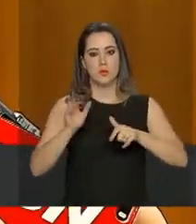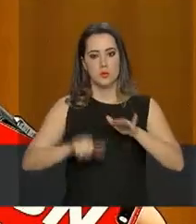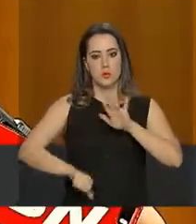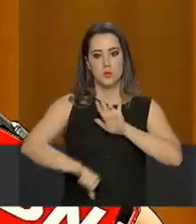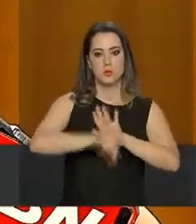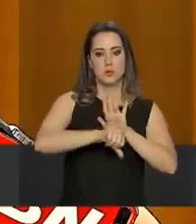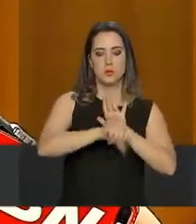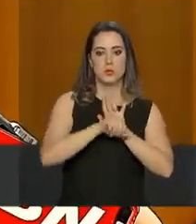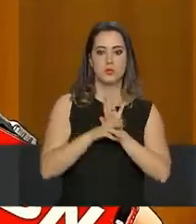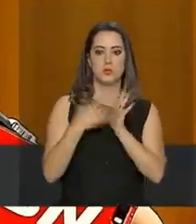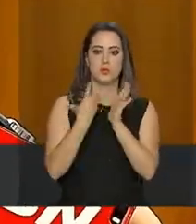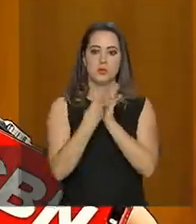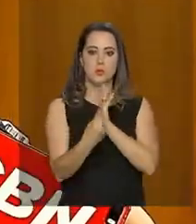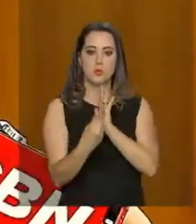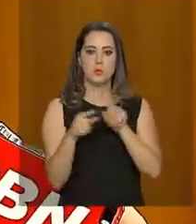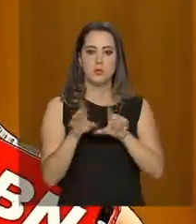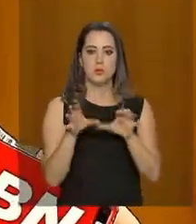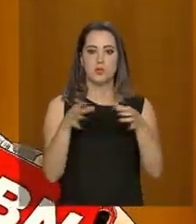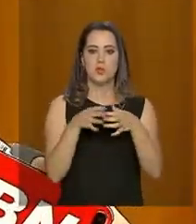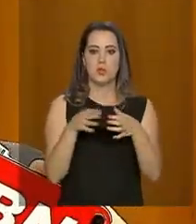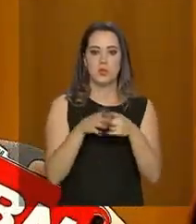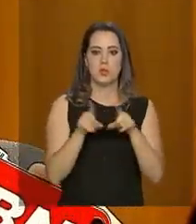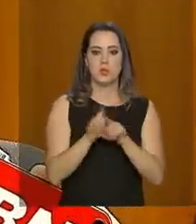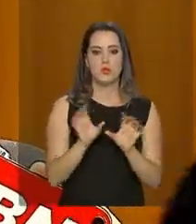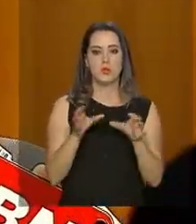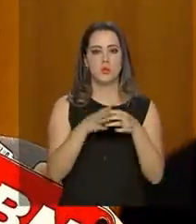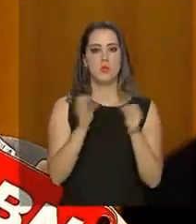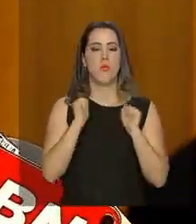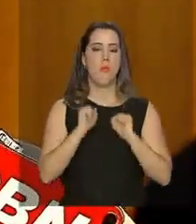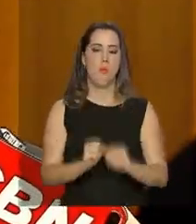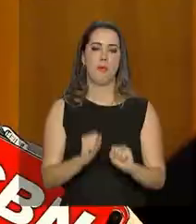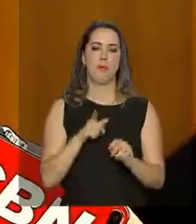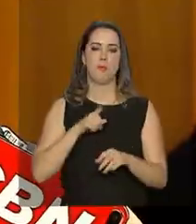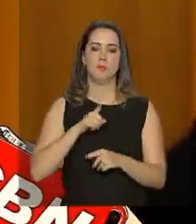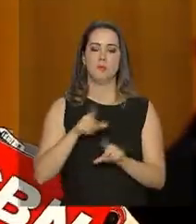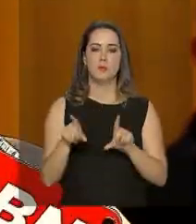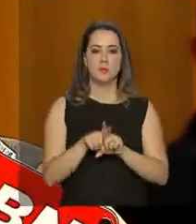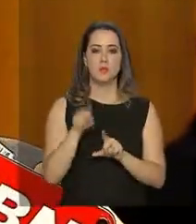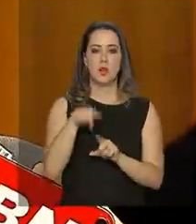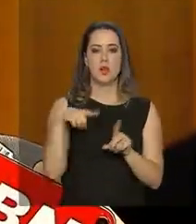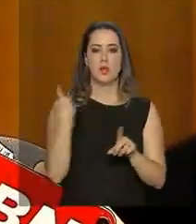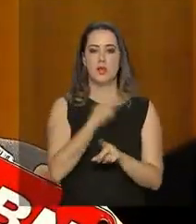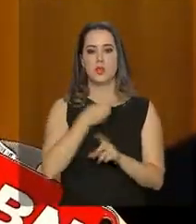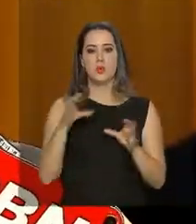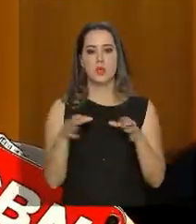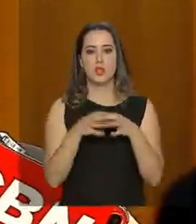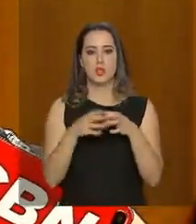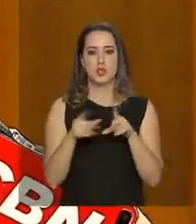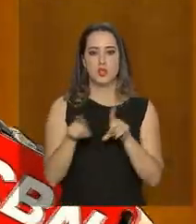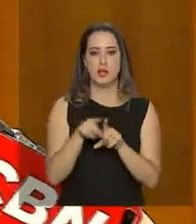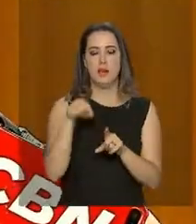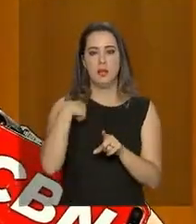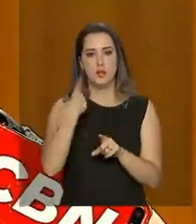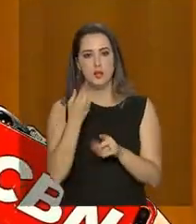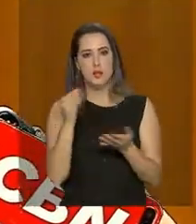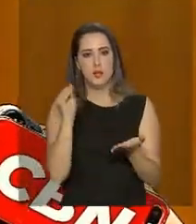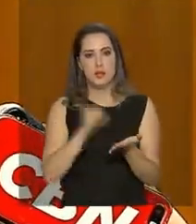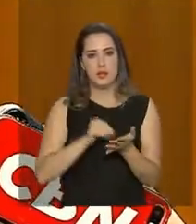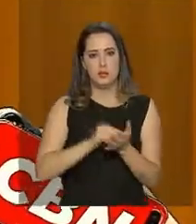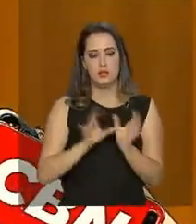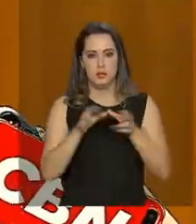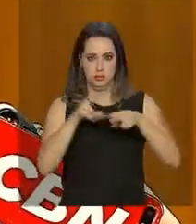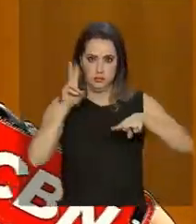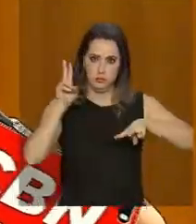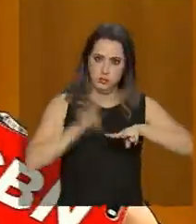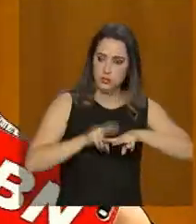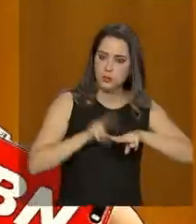tirando dessas facções parte do poder que eles têm que elas têm sobre os presos sejam